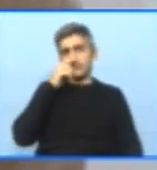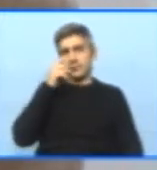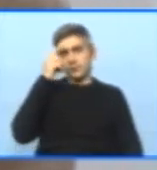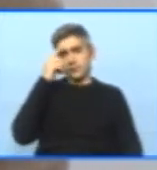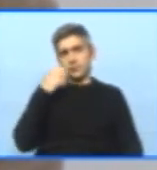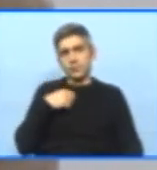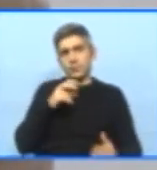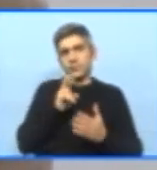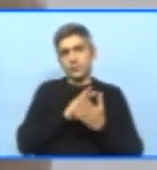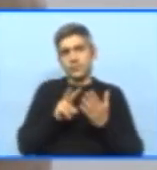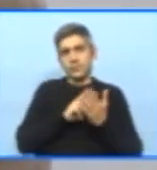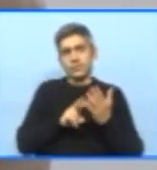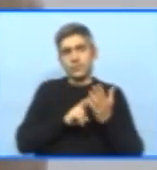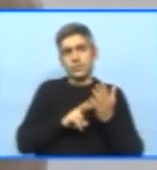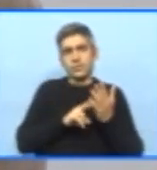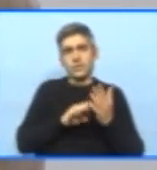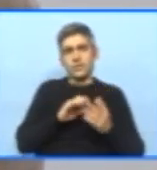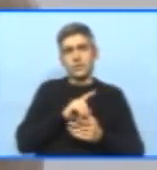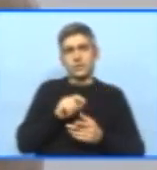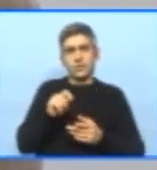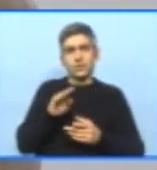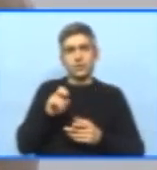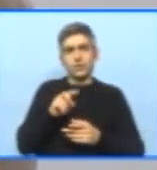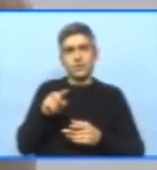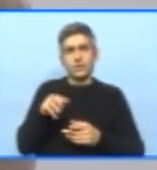quando li isto de São João Maria Vianney, que um dia